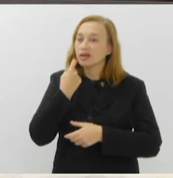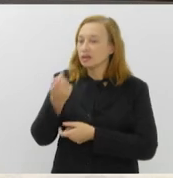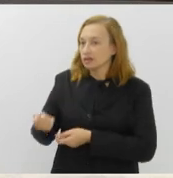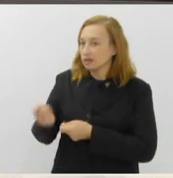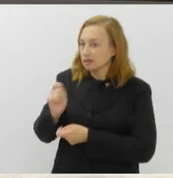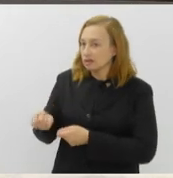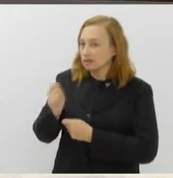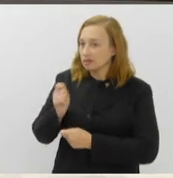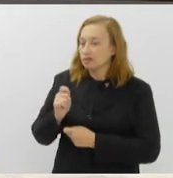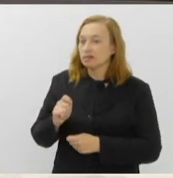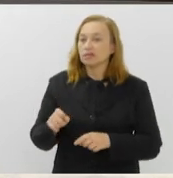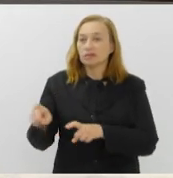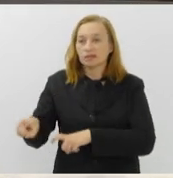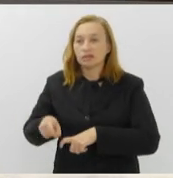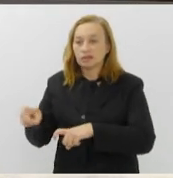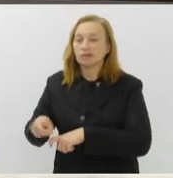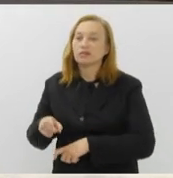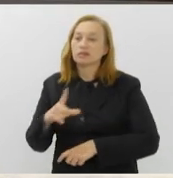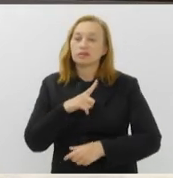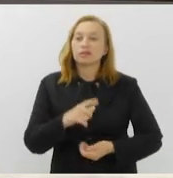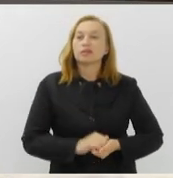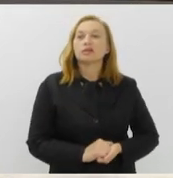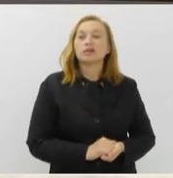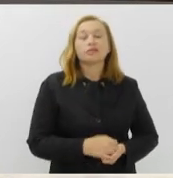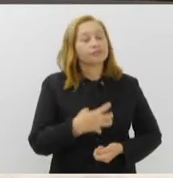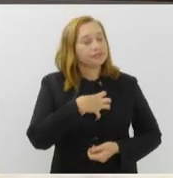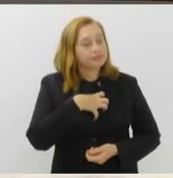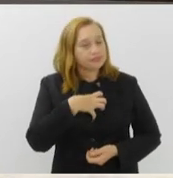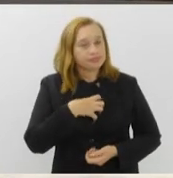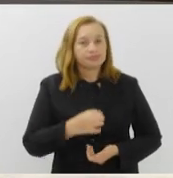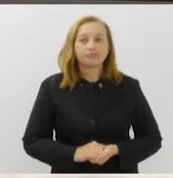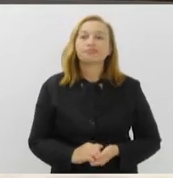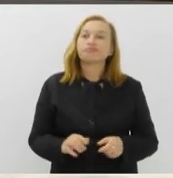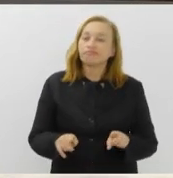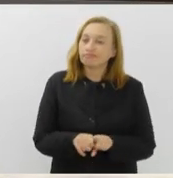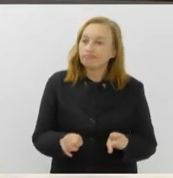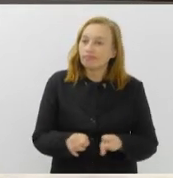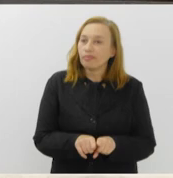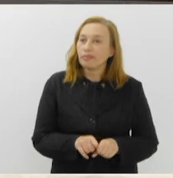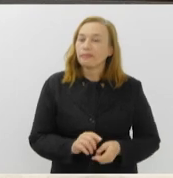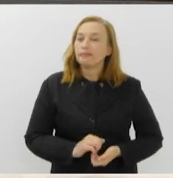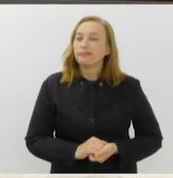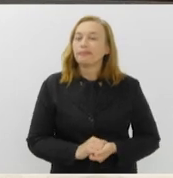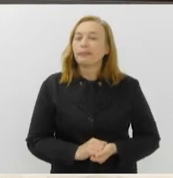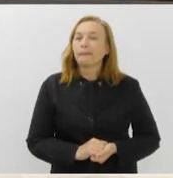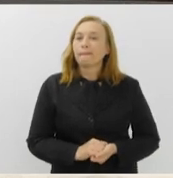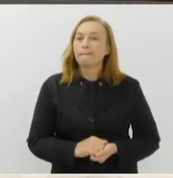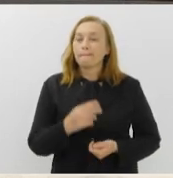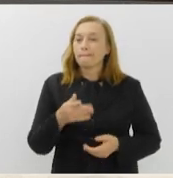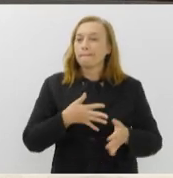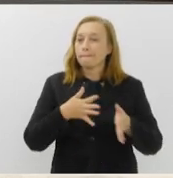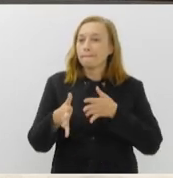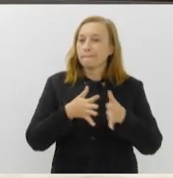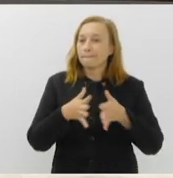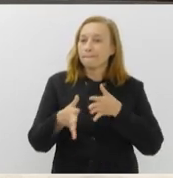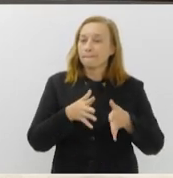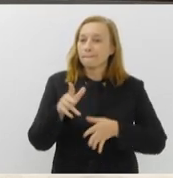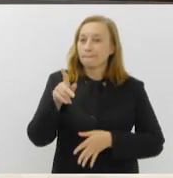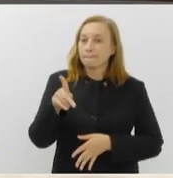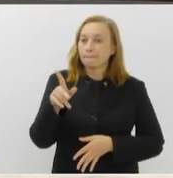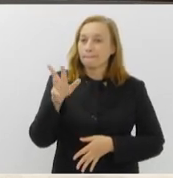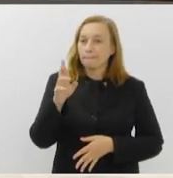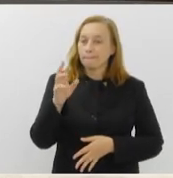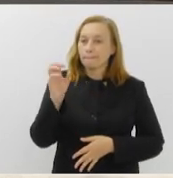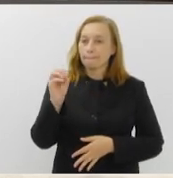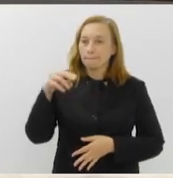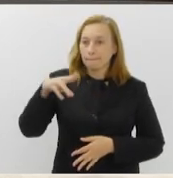e agricultoras têm. E, nesse sentido, também trazer presente, né, que o acesso ao PRONAF é, muitas vezes,